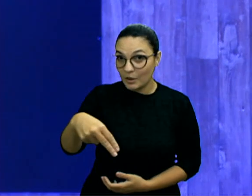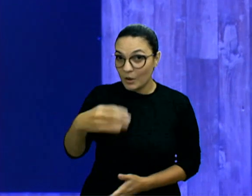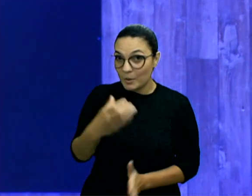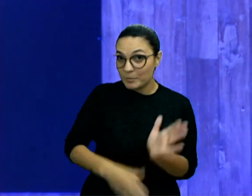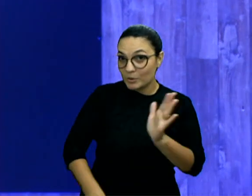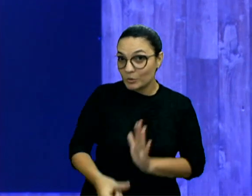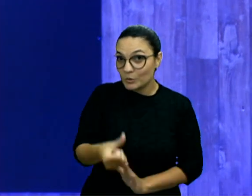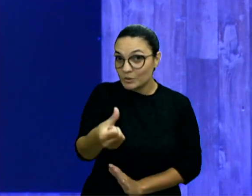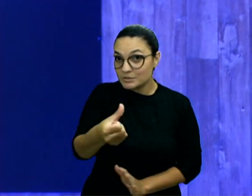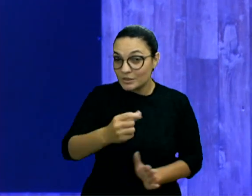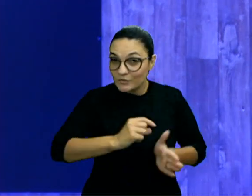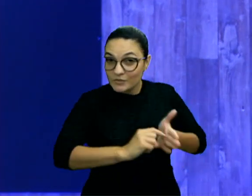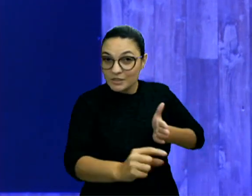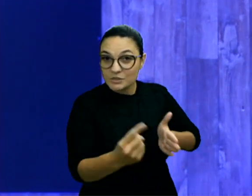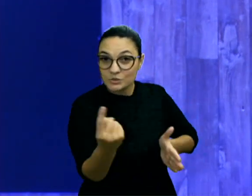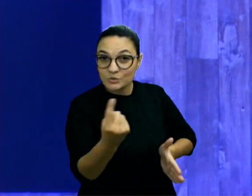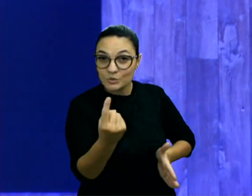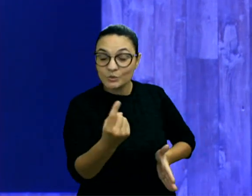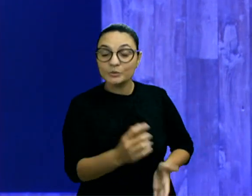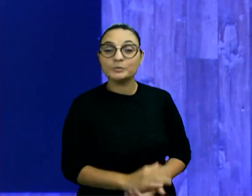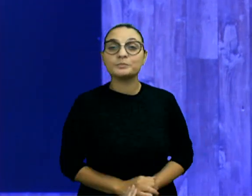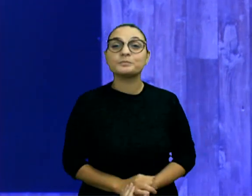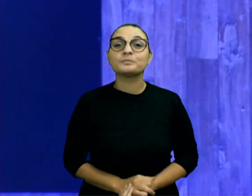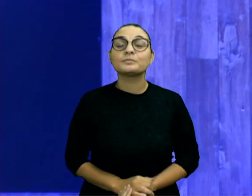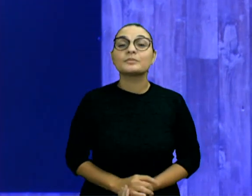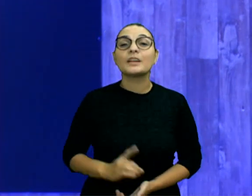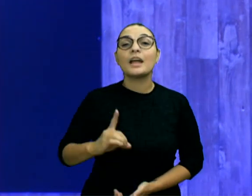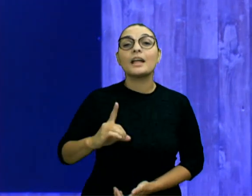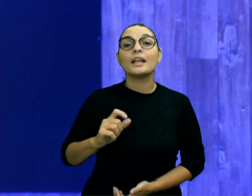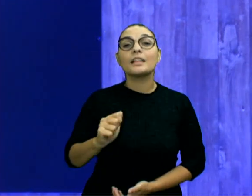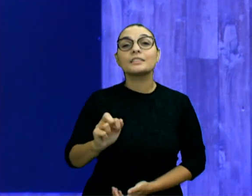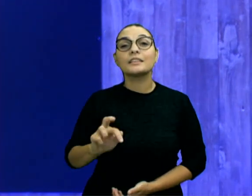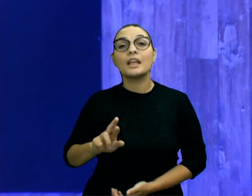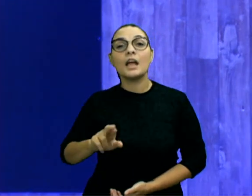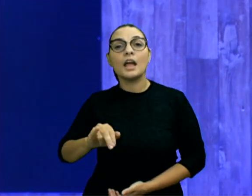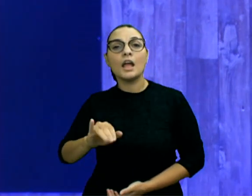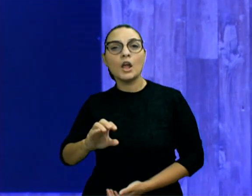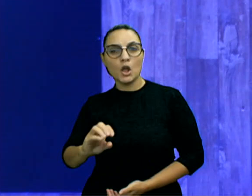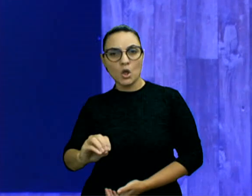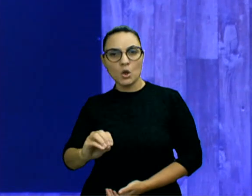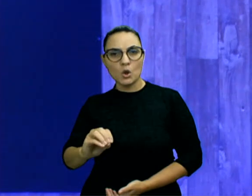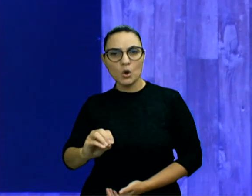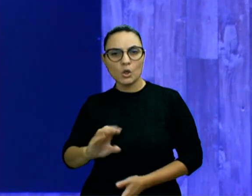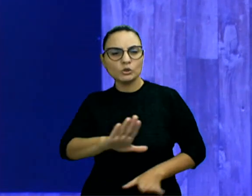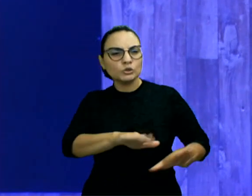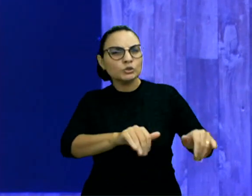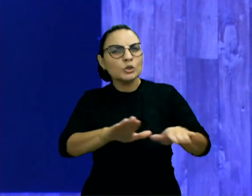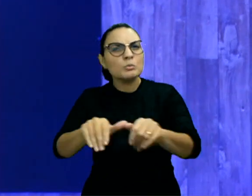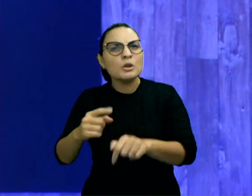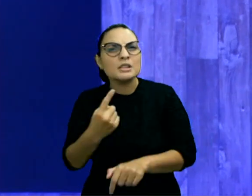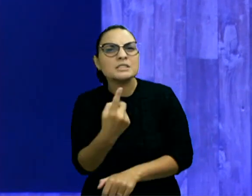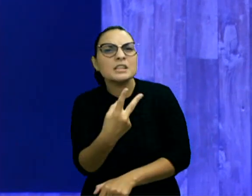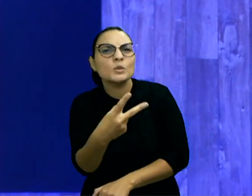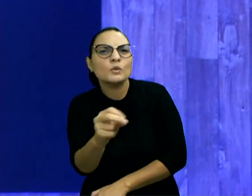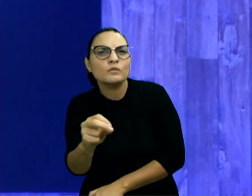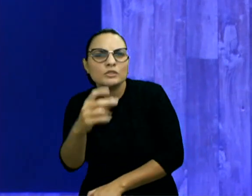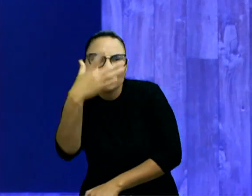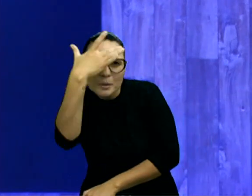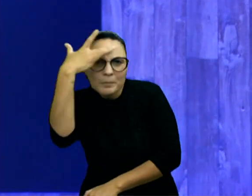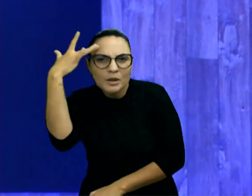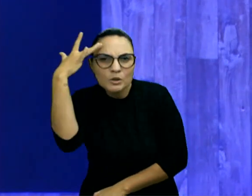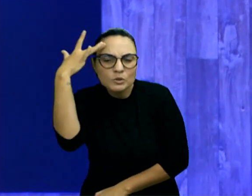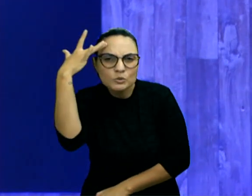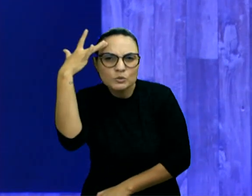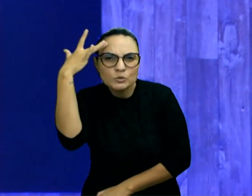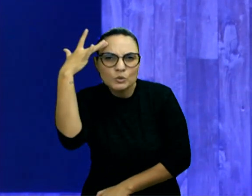assim: Dário achou por bem nomear 120 sátrapas para governarem